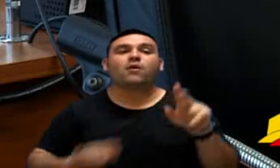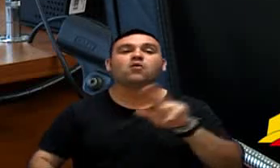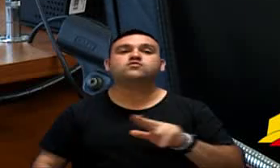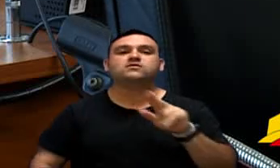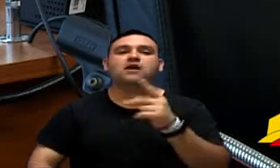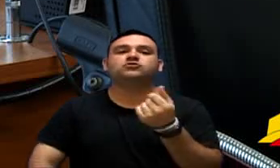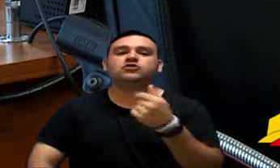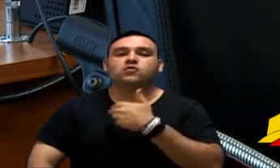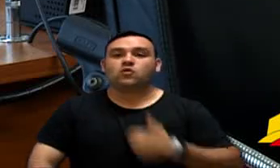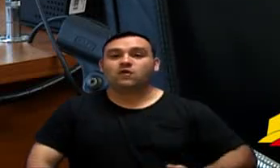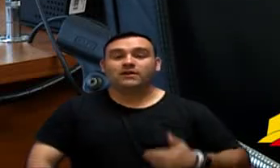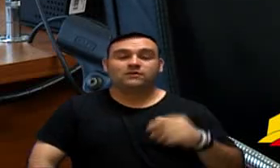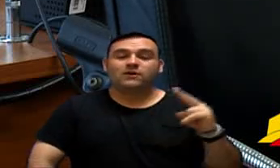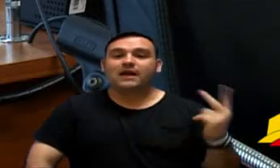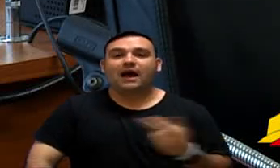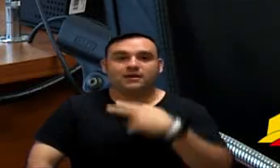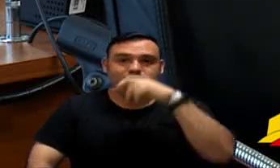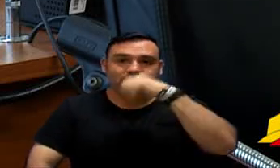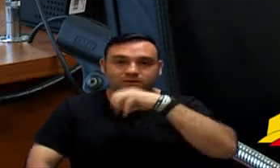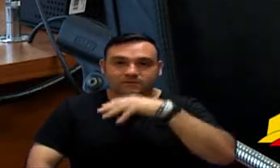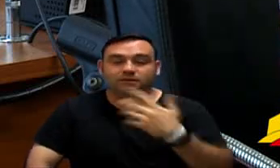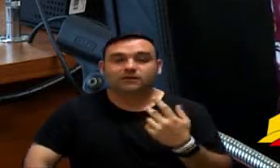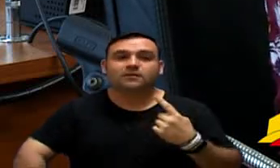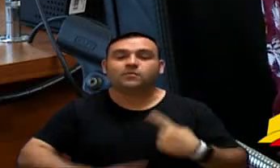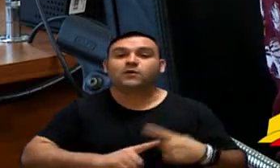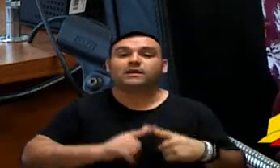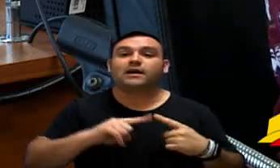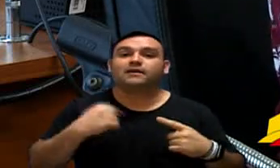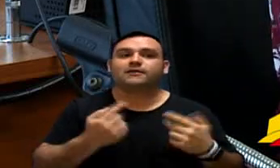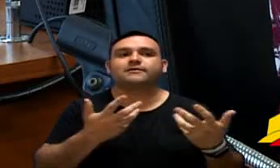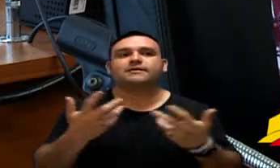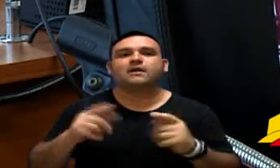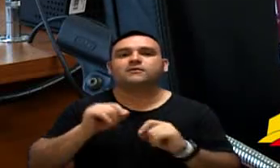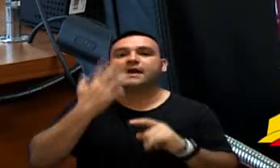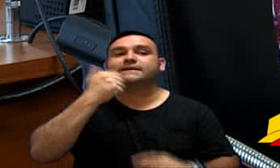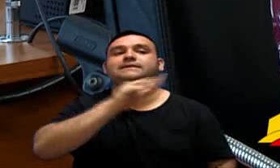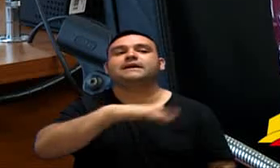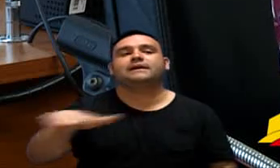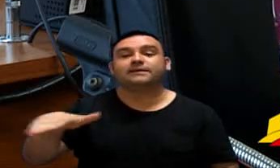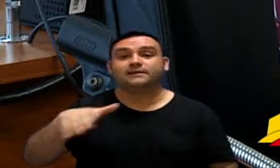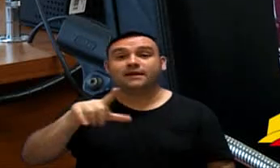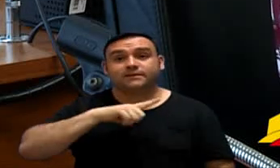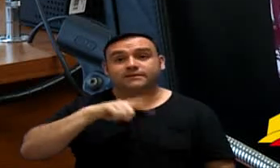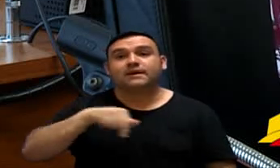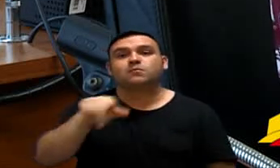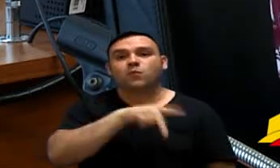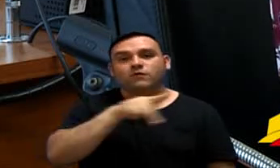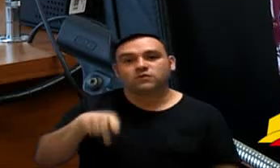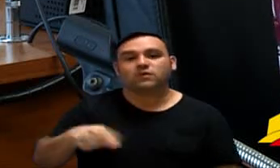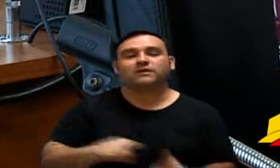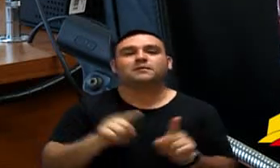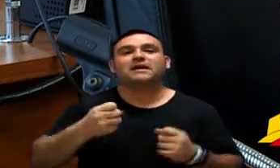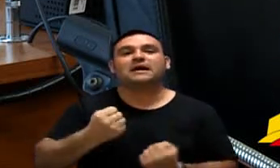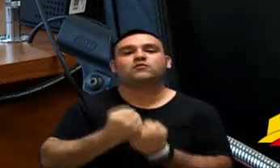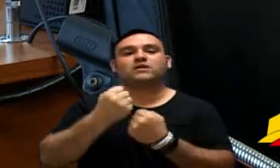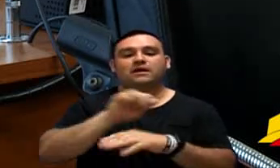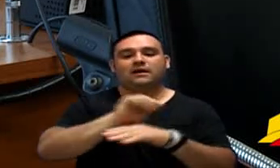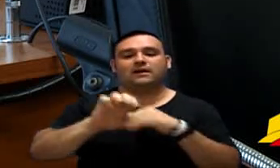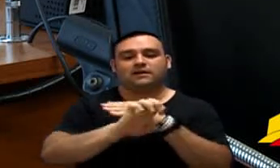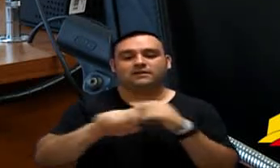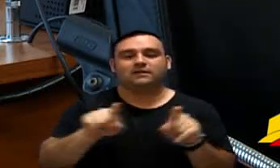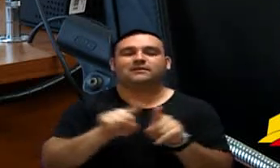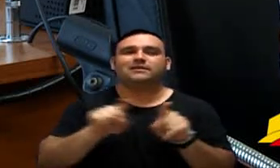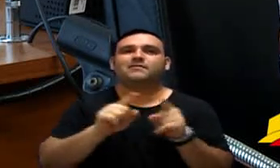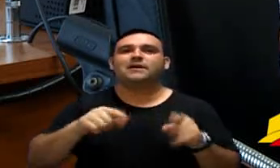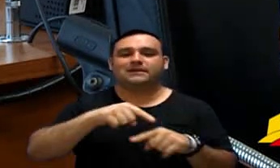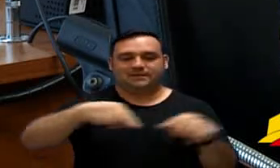utilização de dinheiro público de forma irregular. Porque o que nós queremos é que as crianças tenham professores, tenham auxiliares de educação,